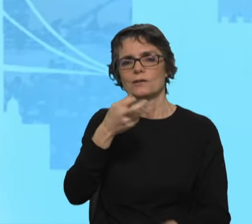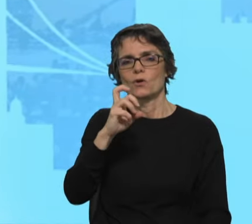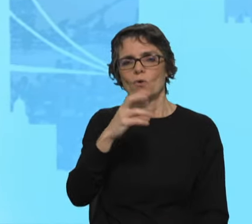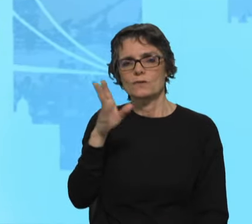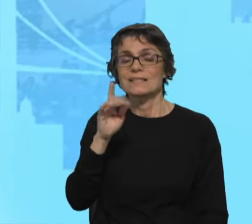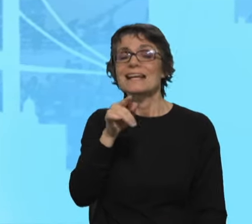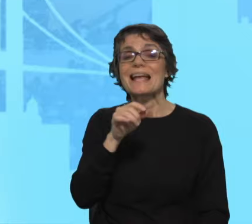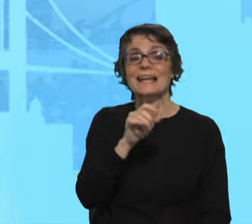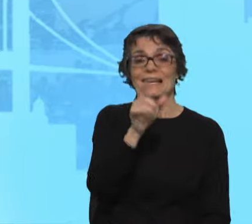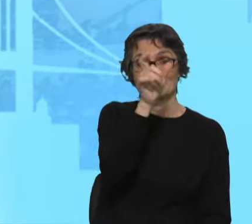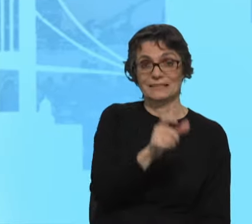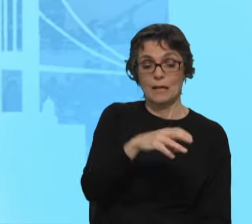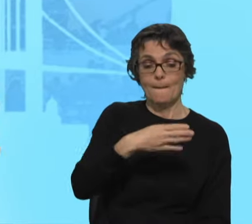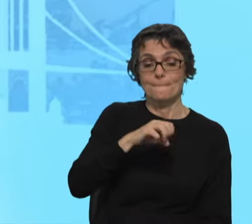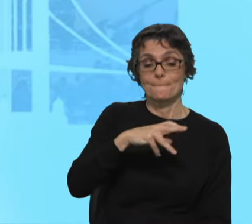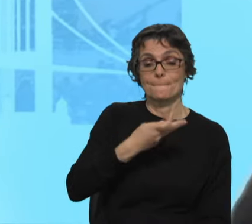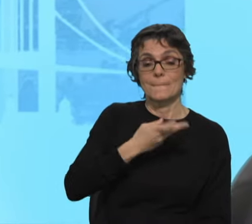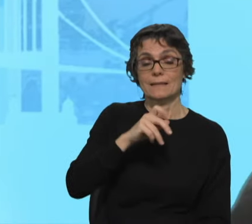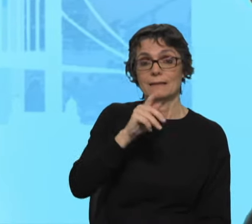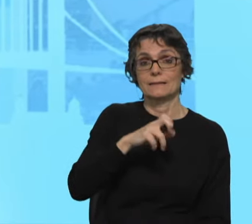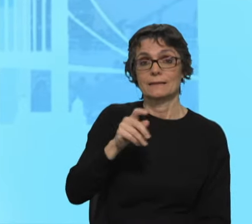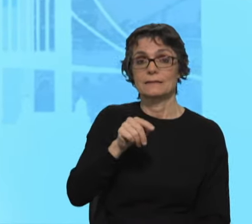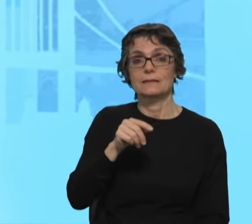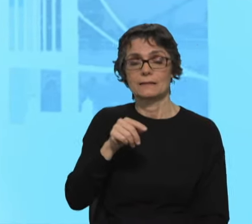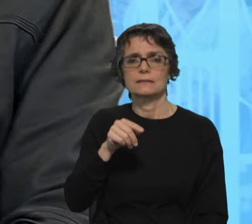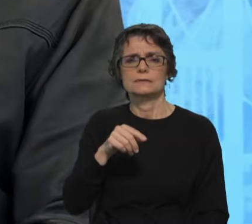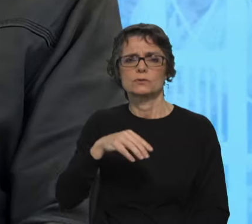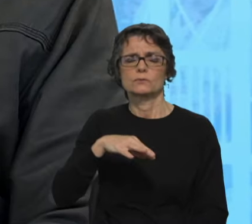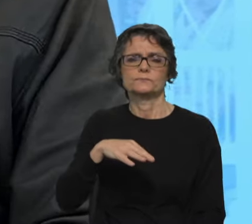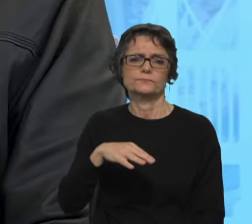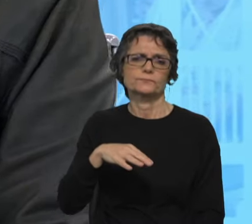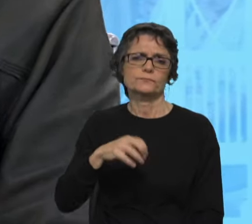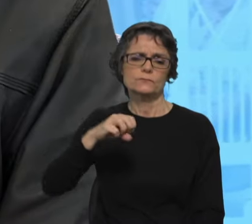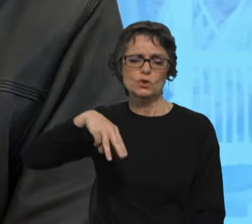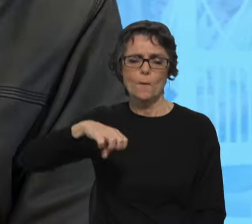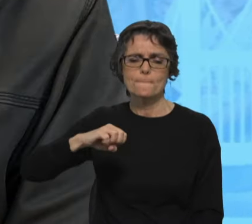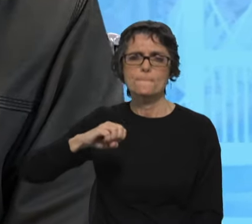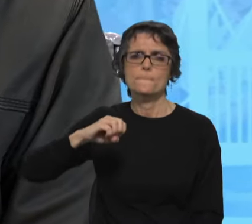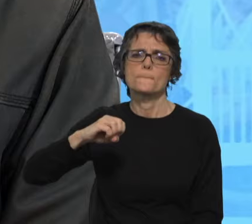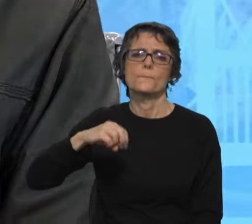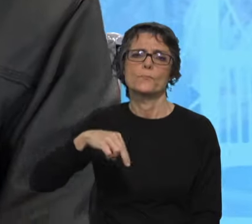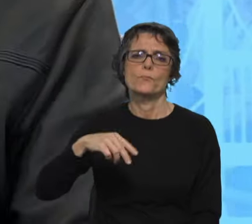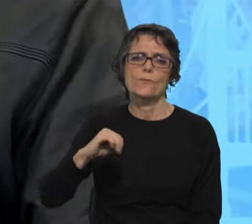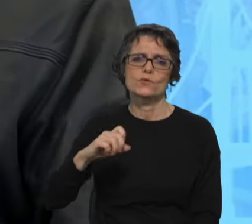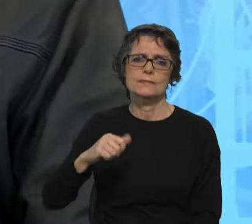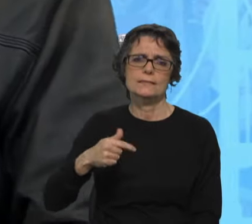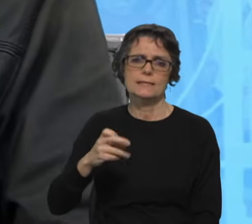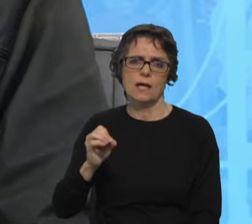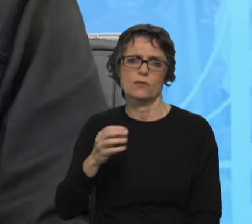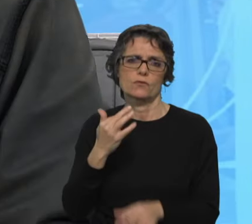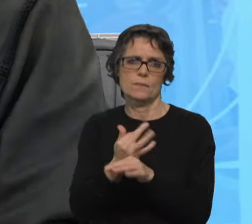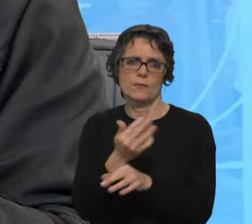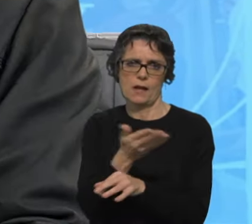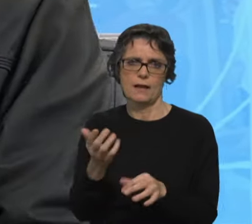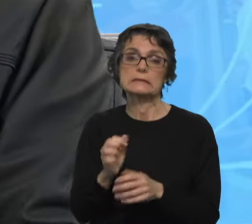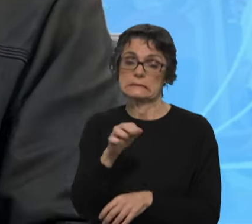tem uma entrada der rompante pelo que sei em Monsanto nas celebrações da da Paixão namente e e e não